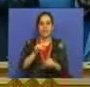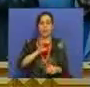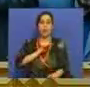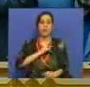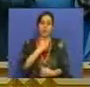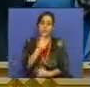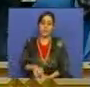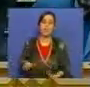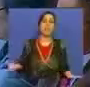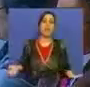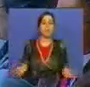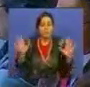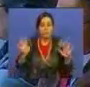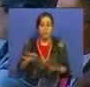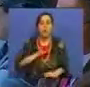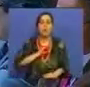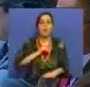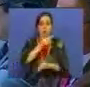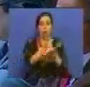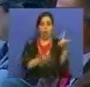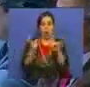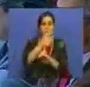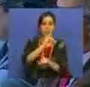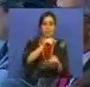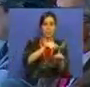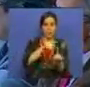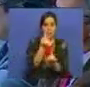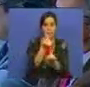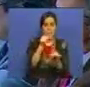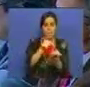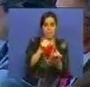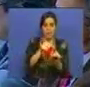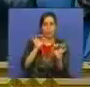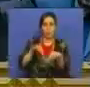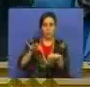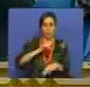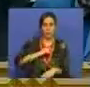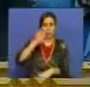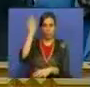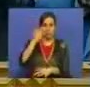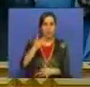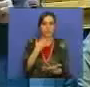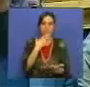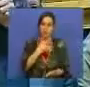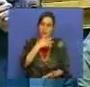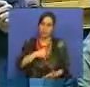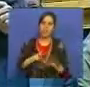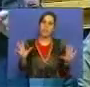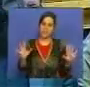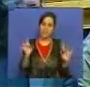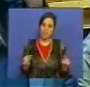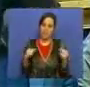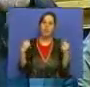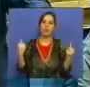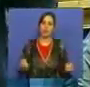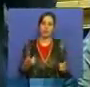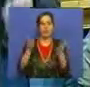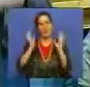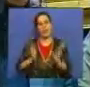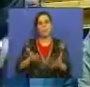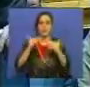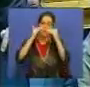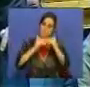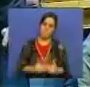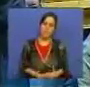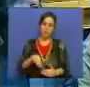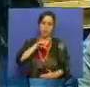senhores declaram. Portanto, se os senhores aumentam a inflação com esses preços, concluo, Sr. Presidente, o que não nos venha dizer depois é que é preciso